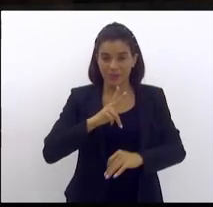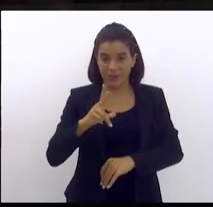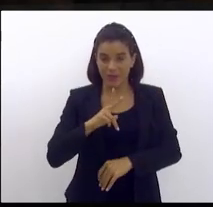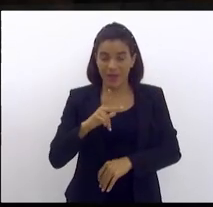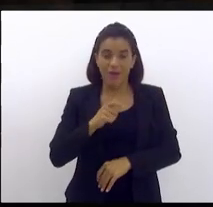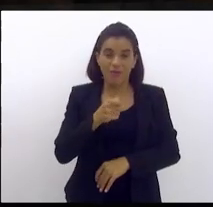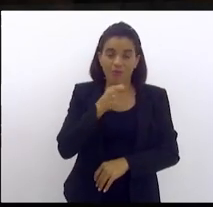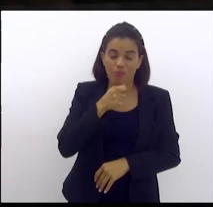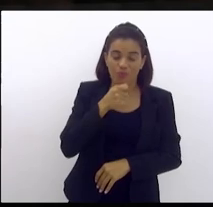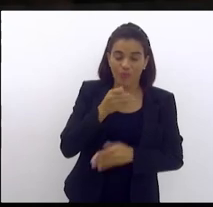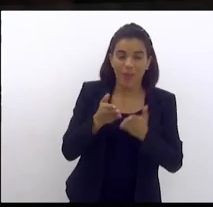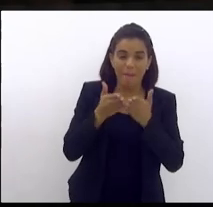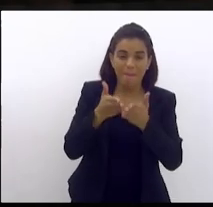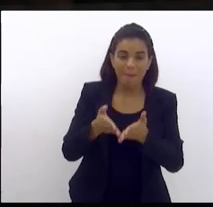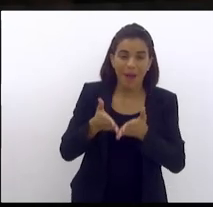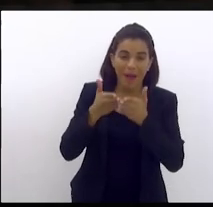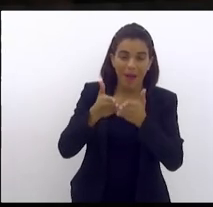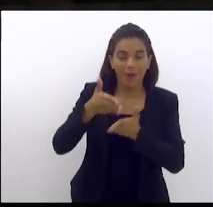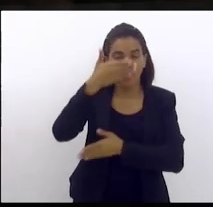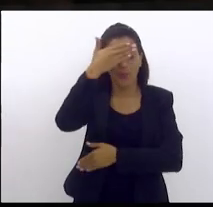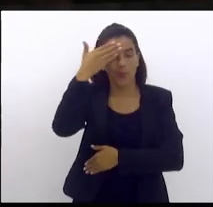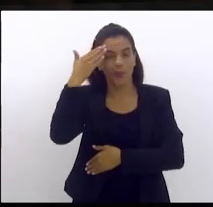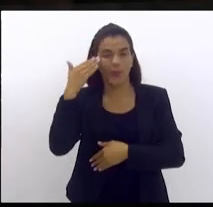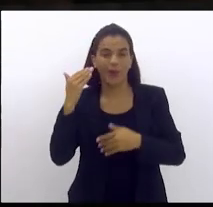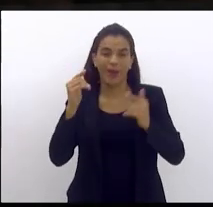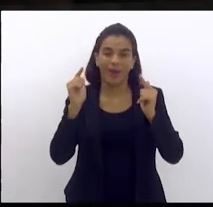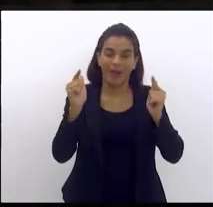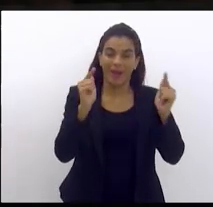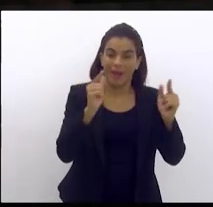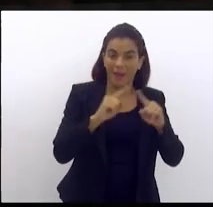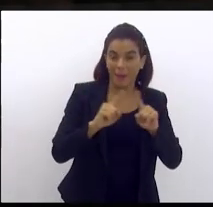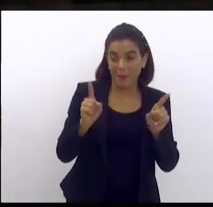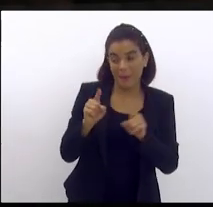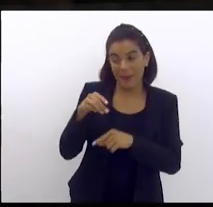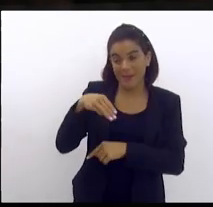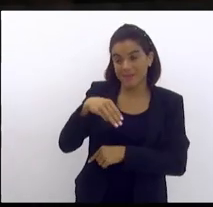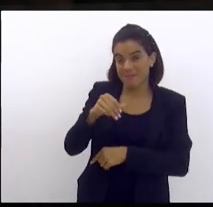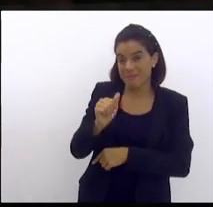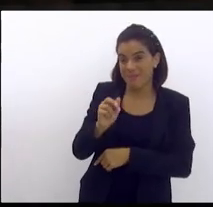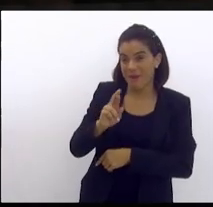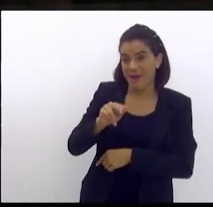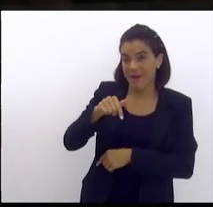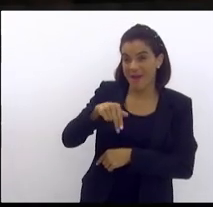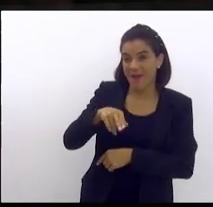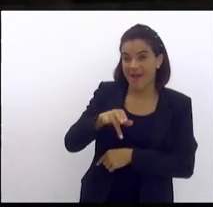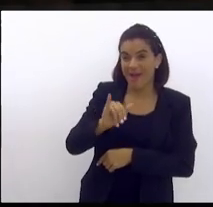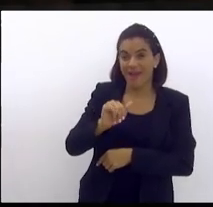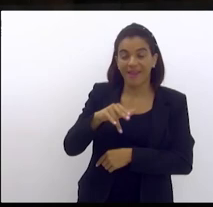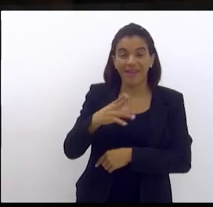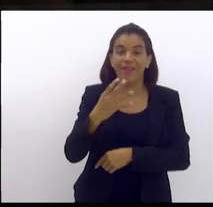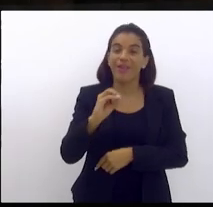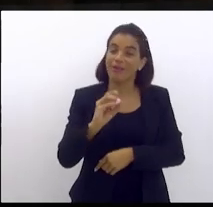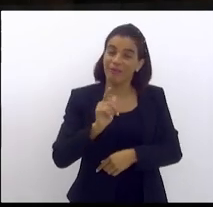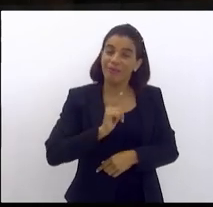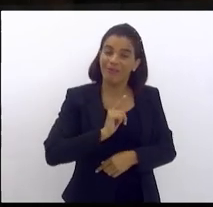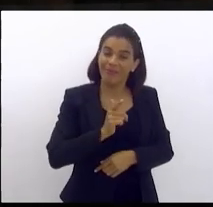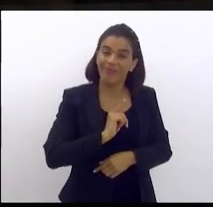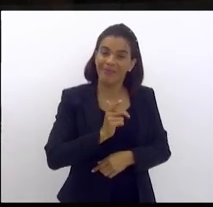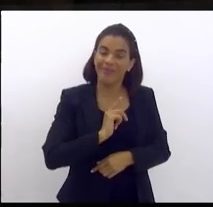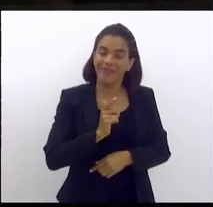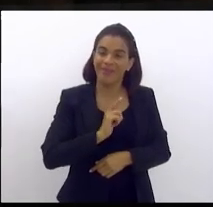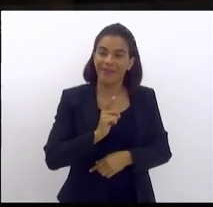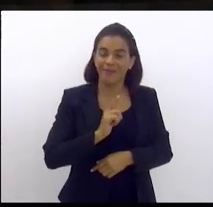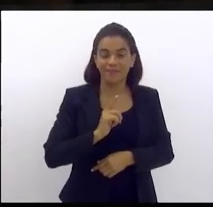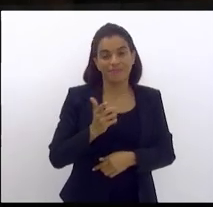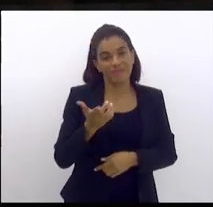de lazer mas talvez o o Marquinho o tenha né Mas queremos